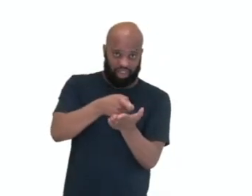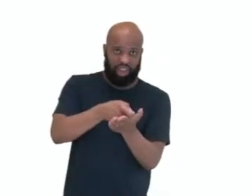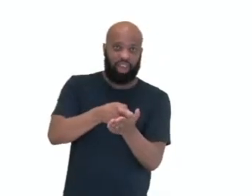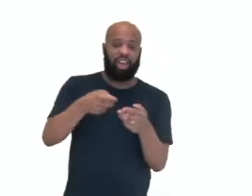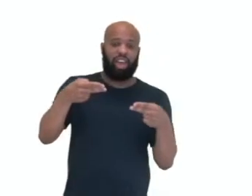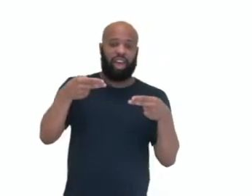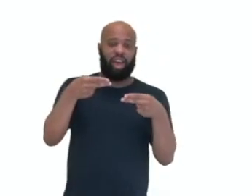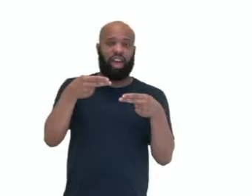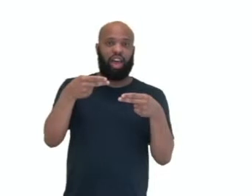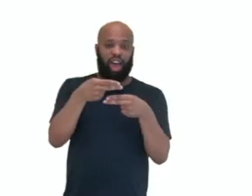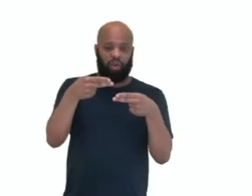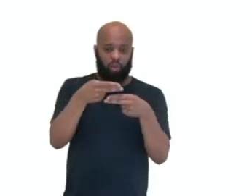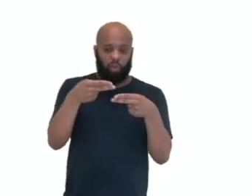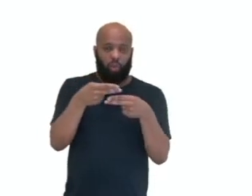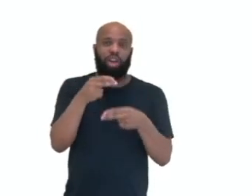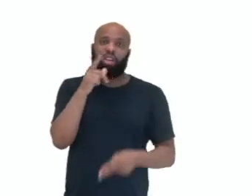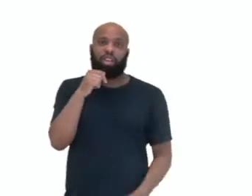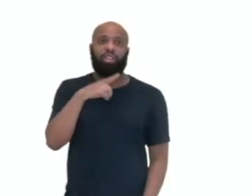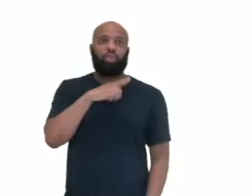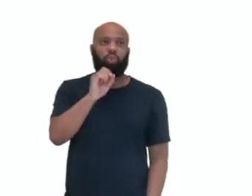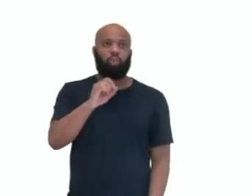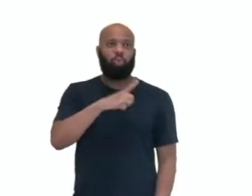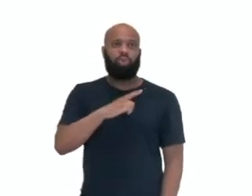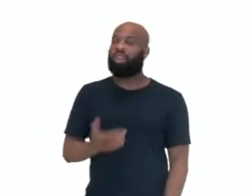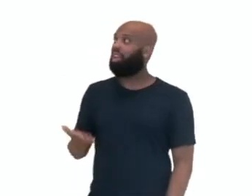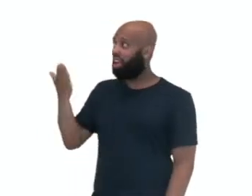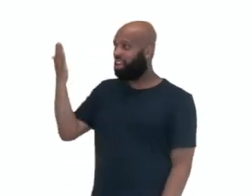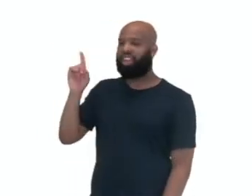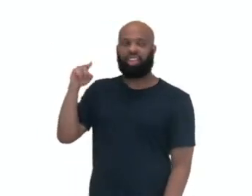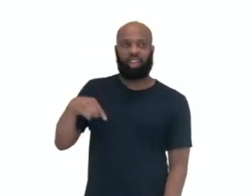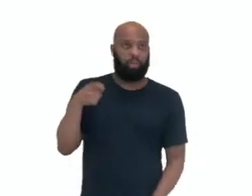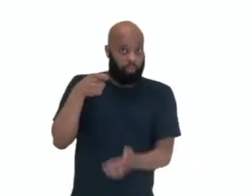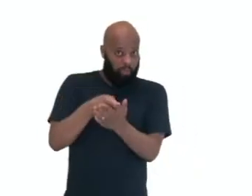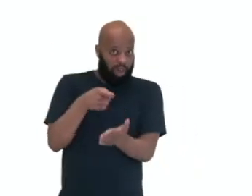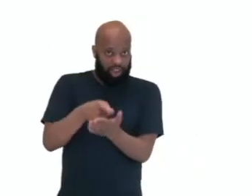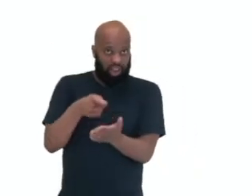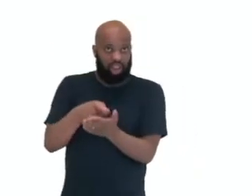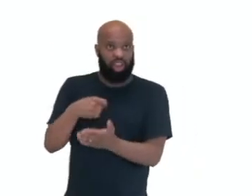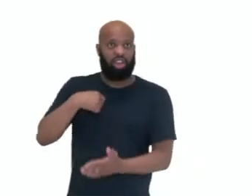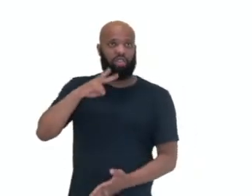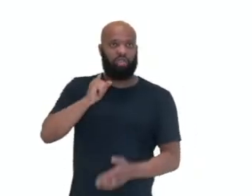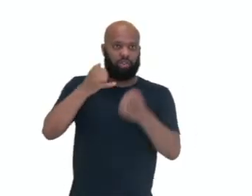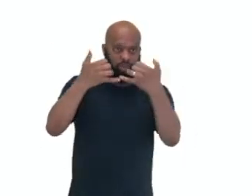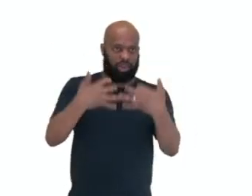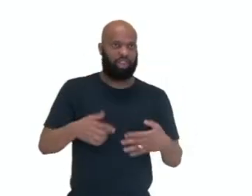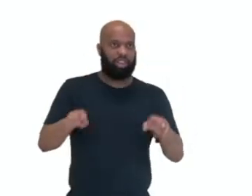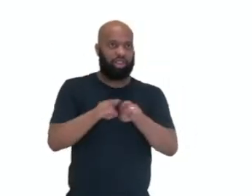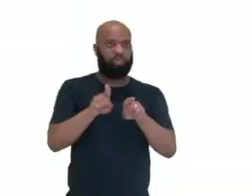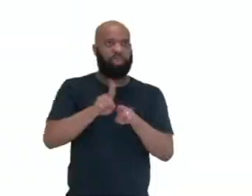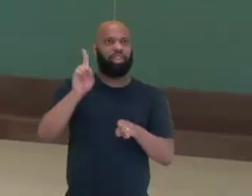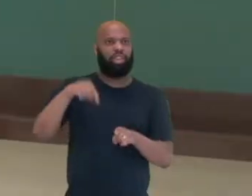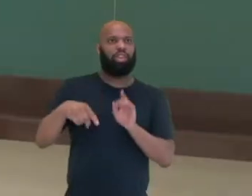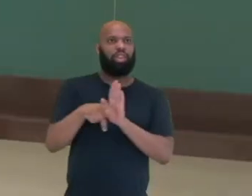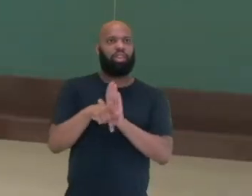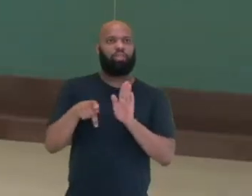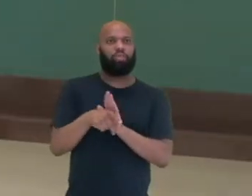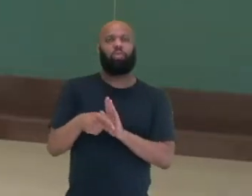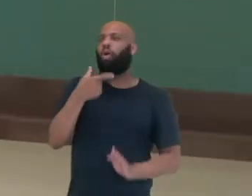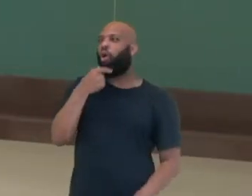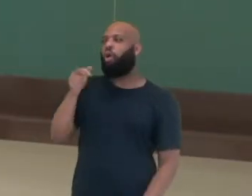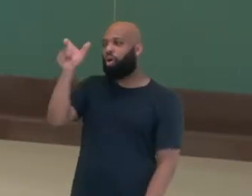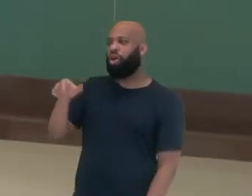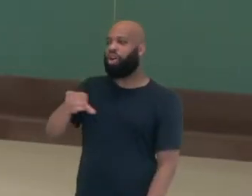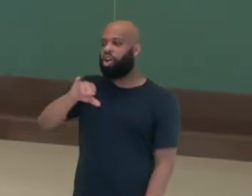lado lá, né, aqui, ó, aqui do ladinho, a gente tem aqui uma continha como referência, já explico aí para vocês, né, então é a conta do José da